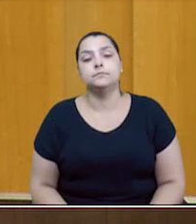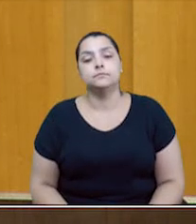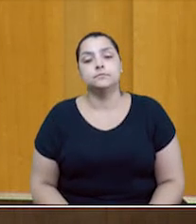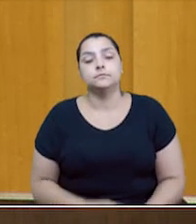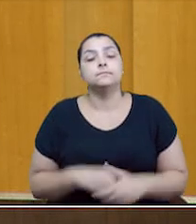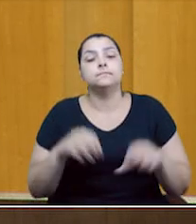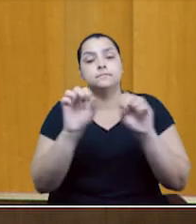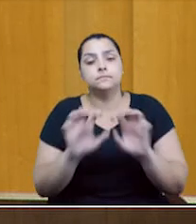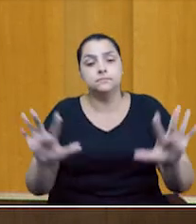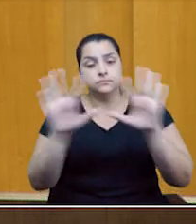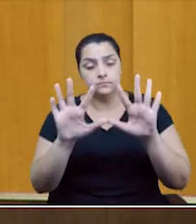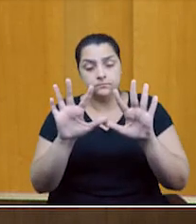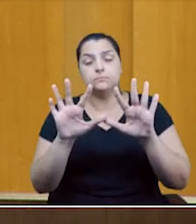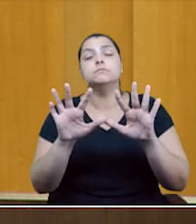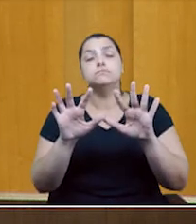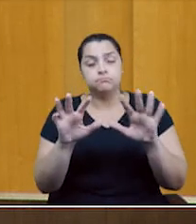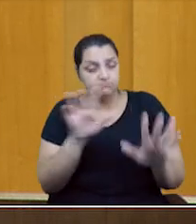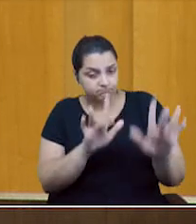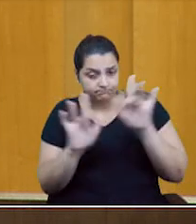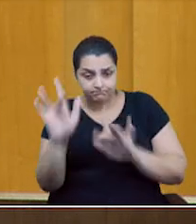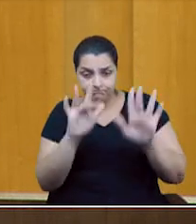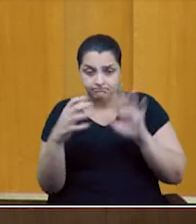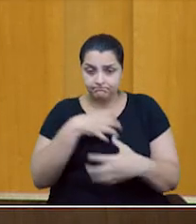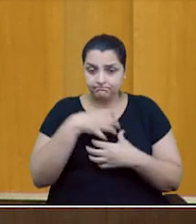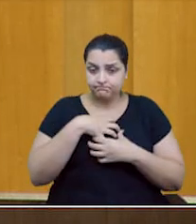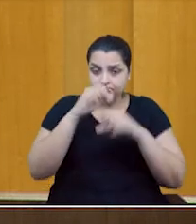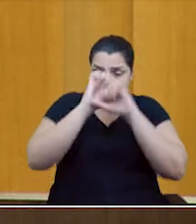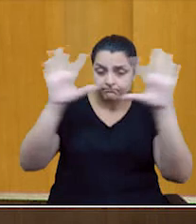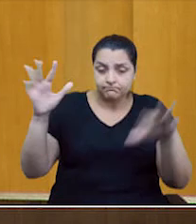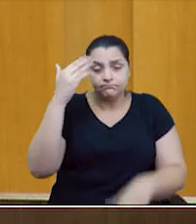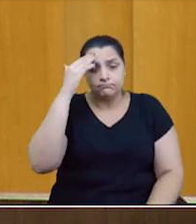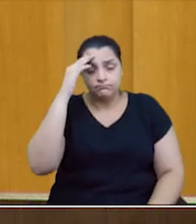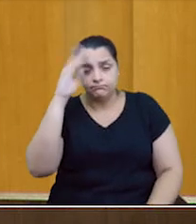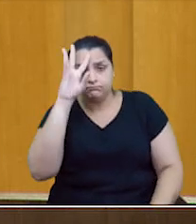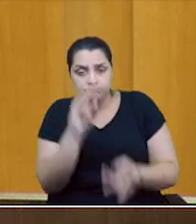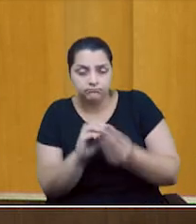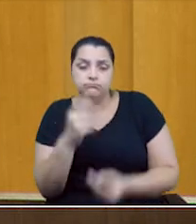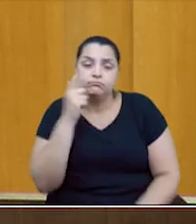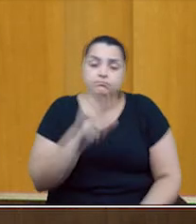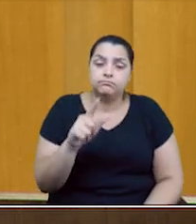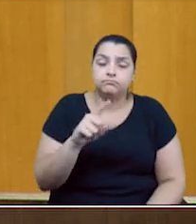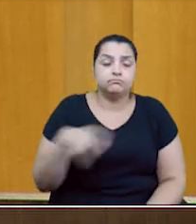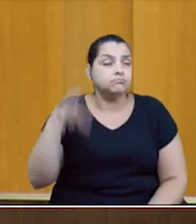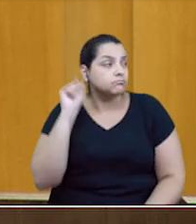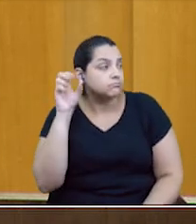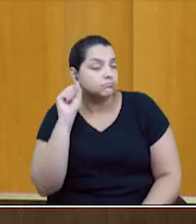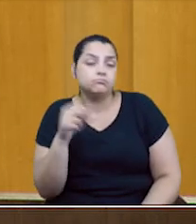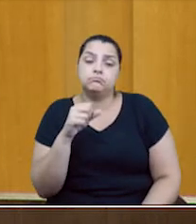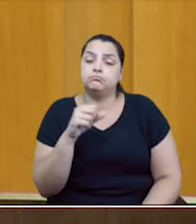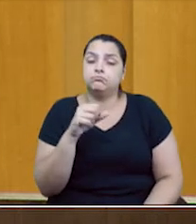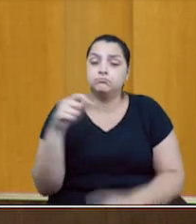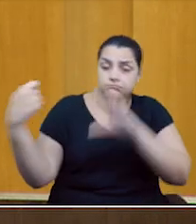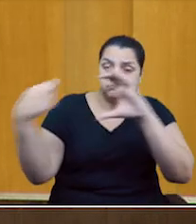interfaces intuitivas e informações claras. A utilização de recursos de áudios, vídeos explicativos